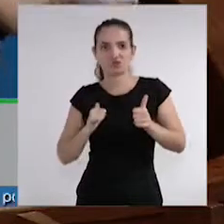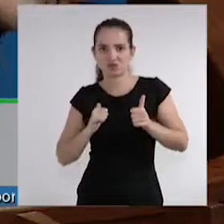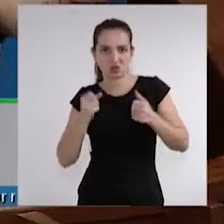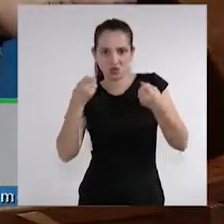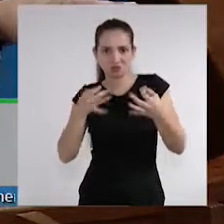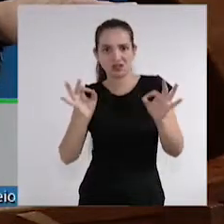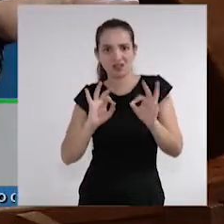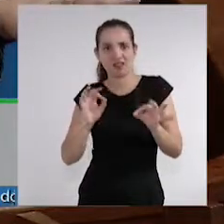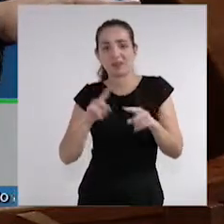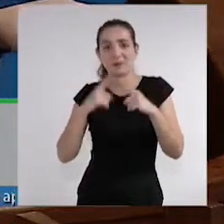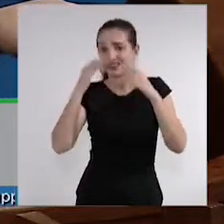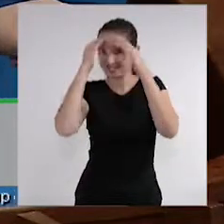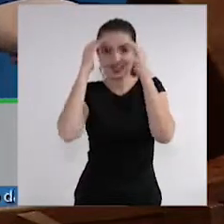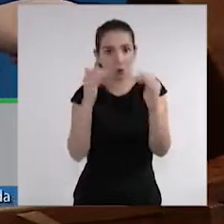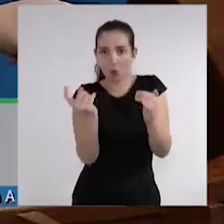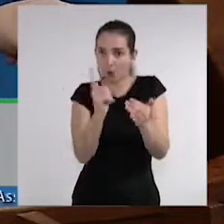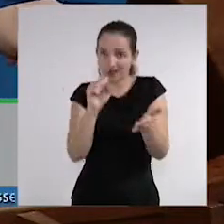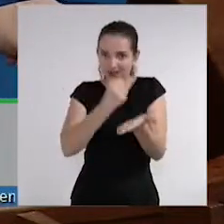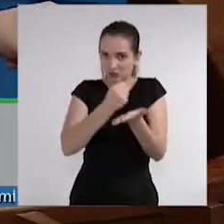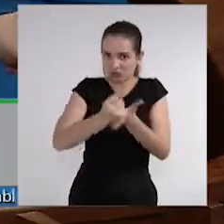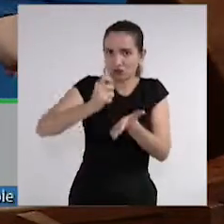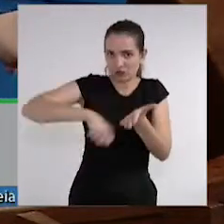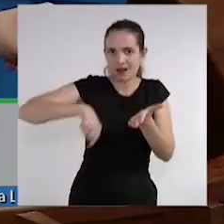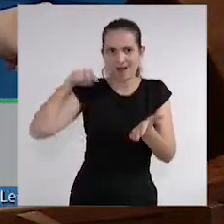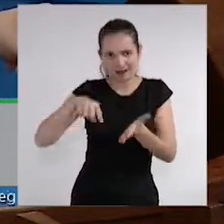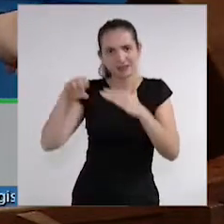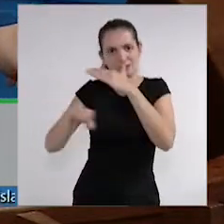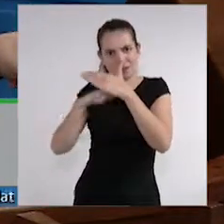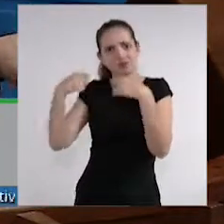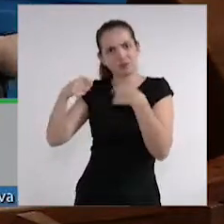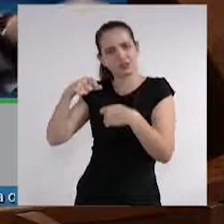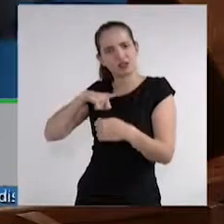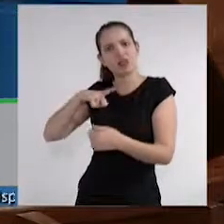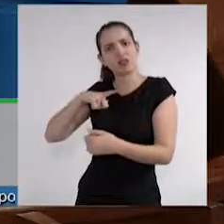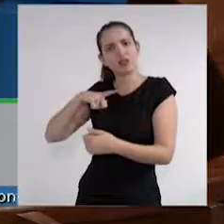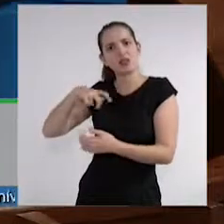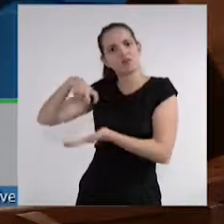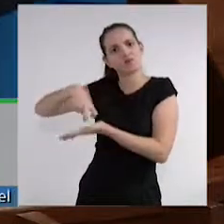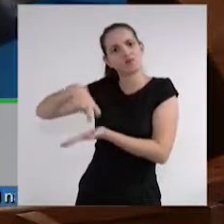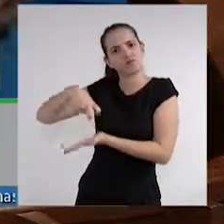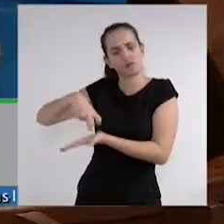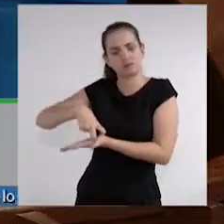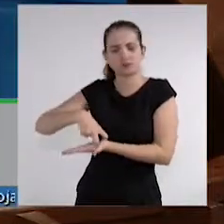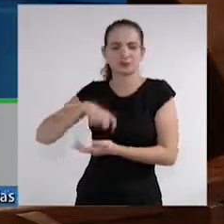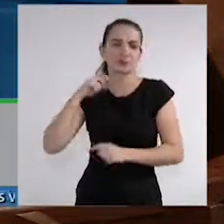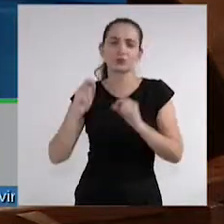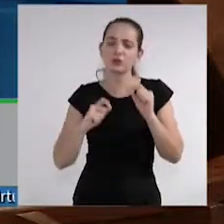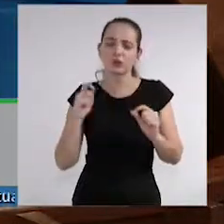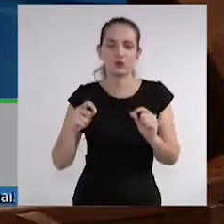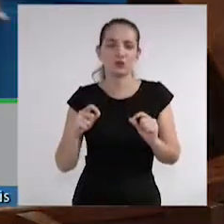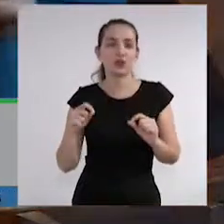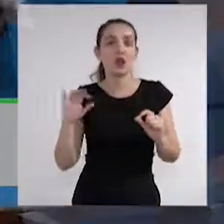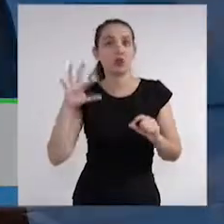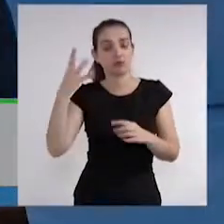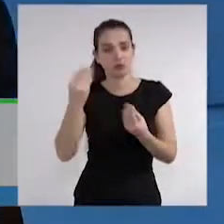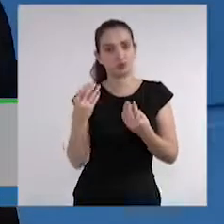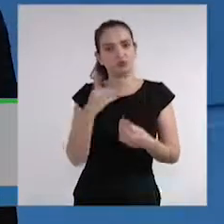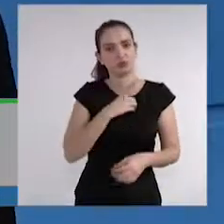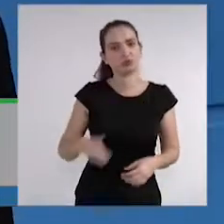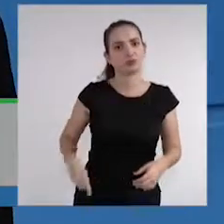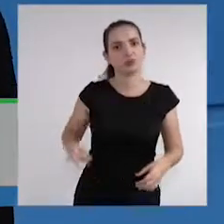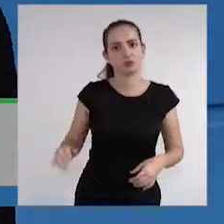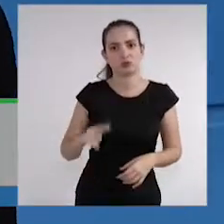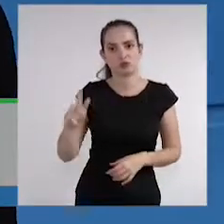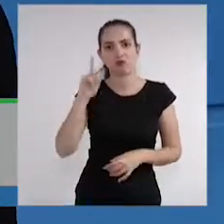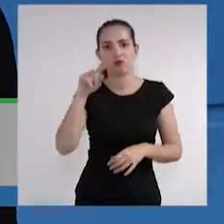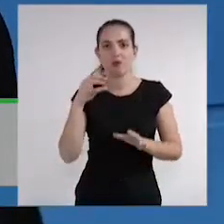não cumpre o contrato, ela deve ser penalizada com a exclusão. O que tem acontecido muito, deputado João Grandão, e penso que aí é uma